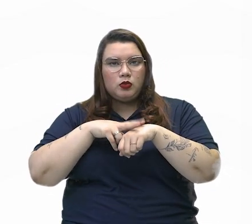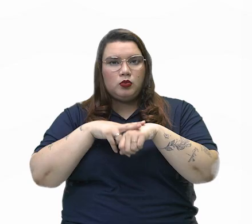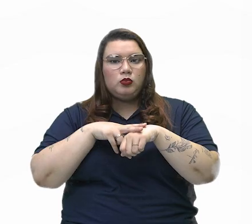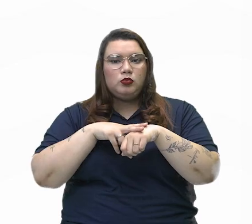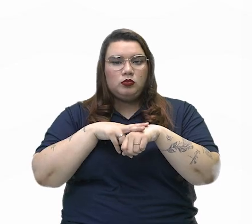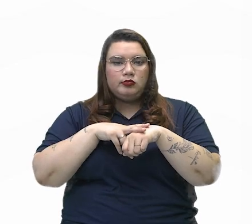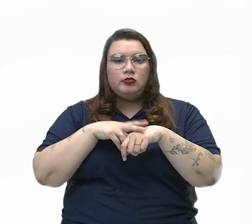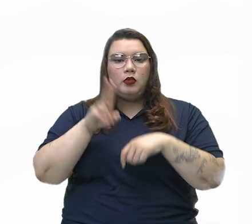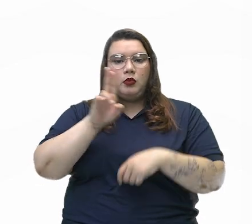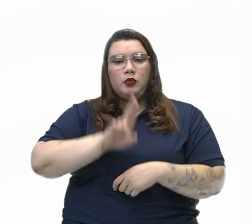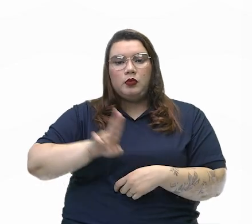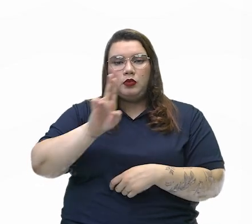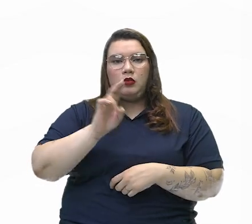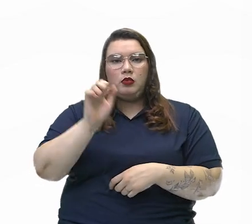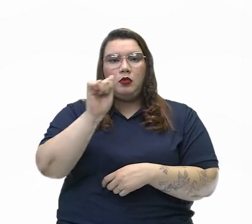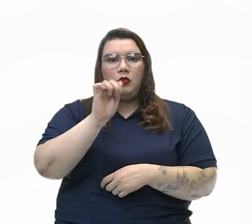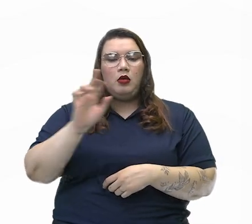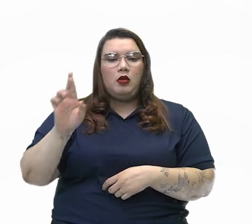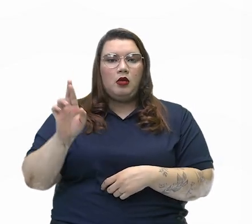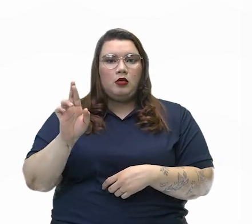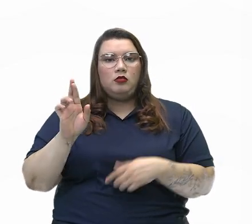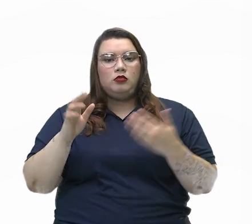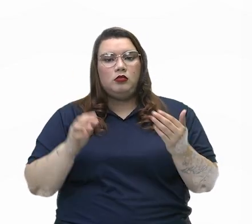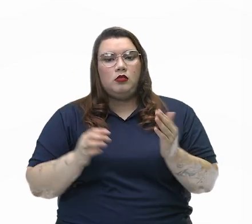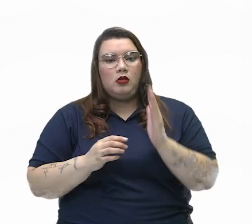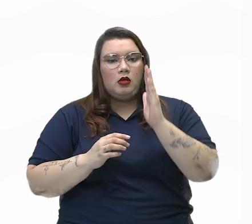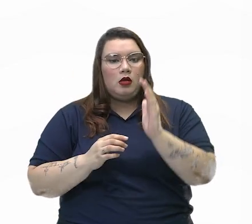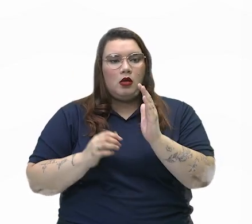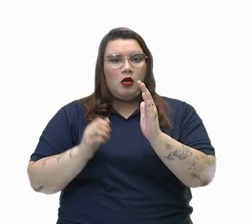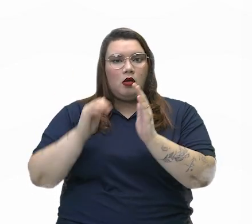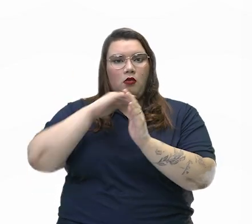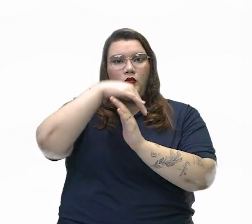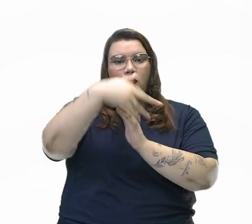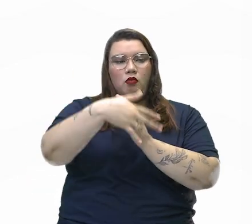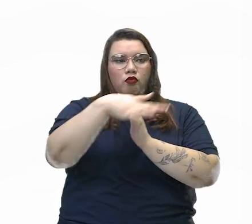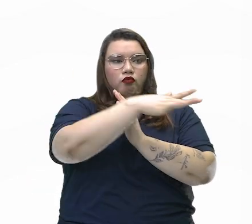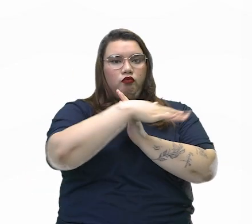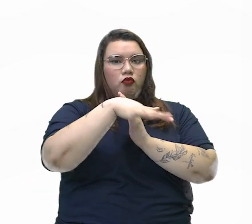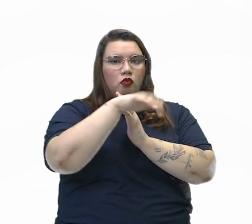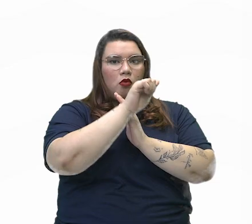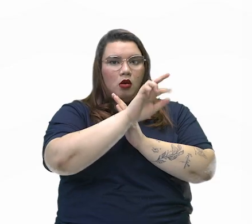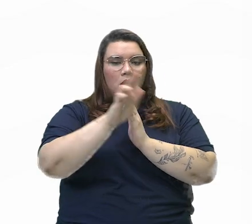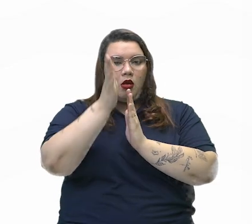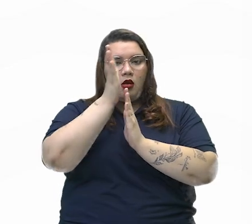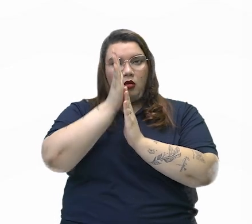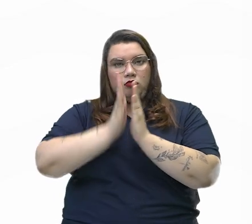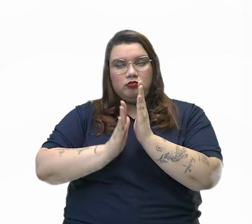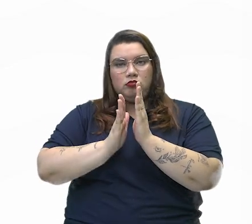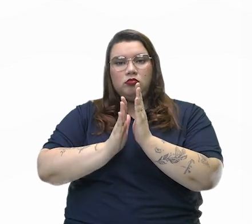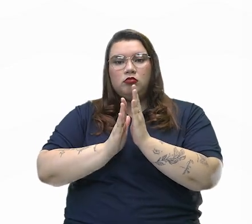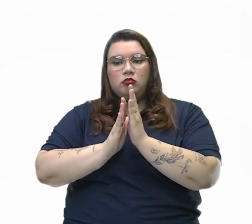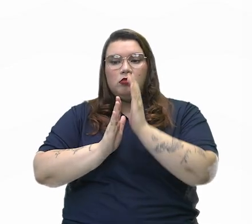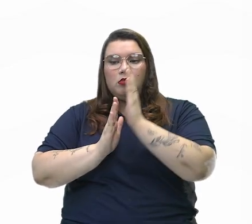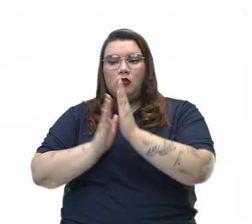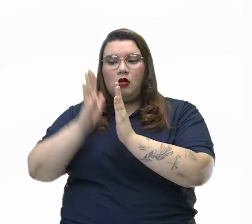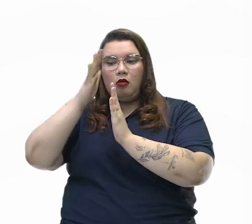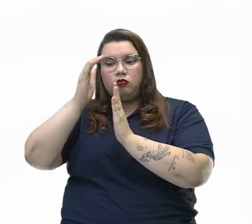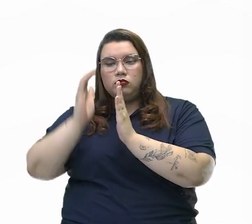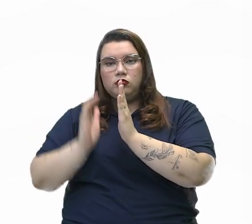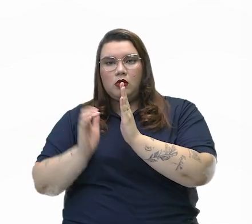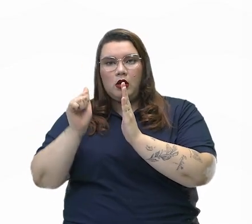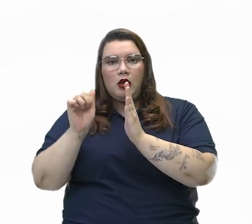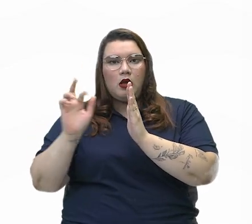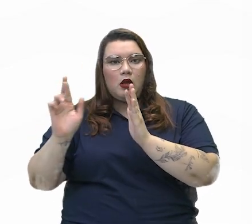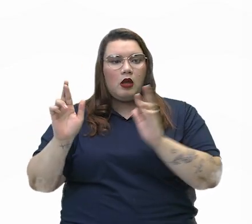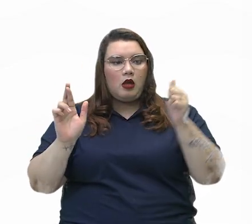lente inserida no ar. A gente tem de um lado o ar, depois tem o meio da lente, e depois do outro lado da